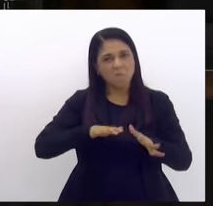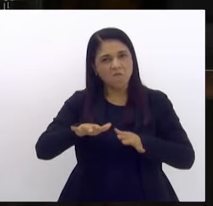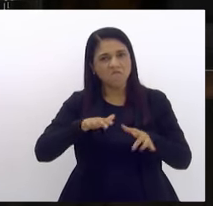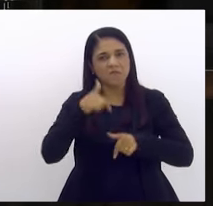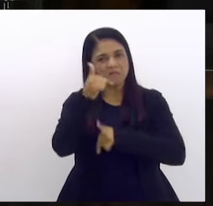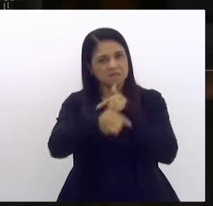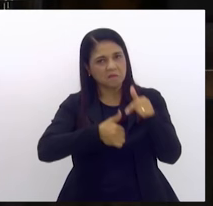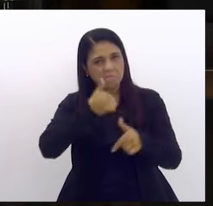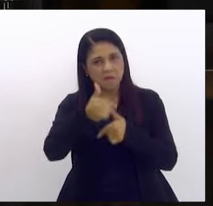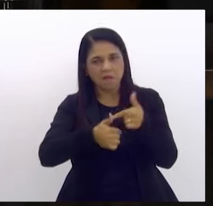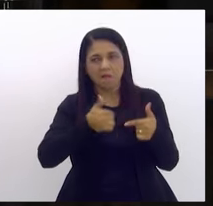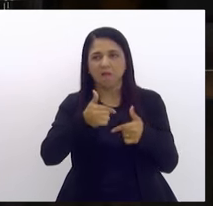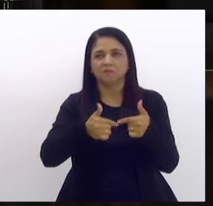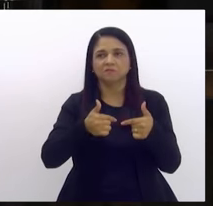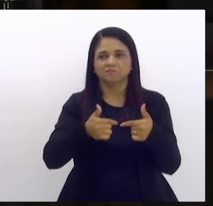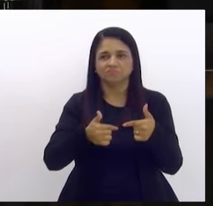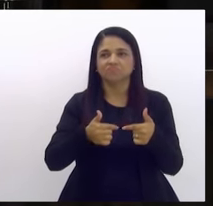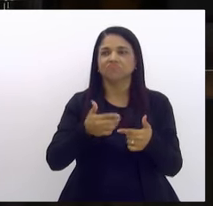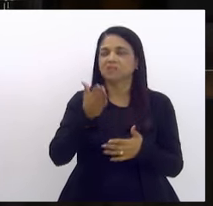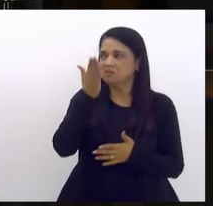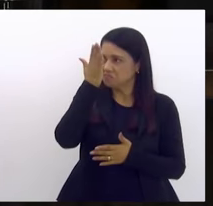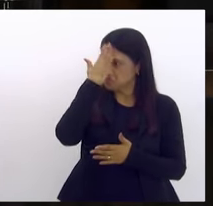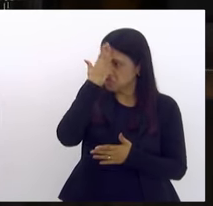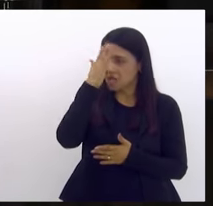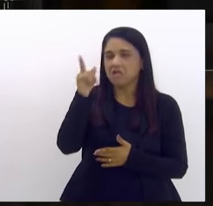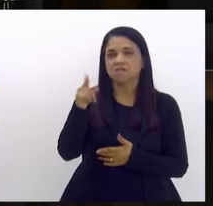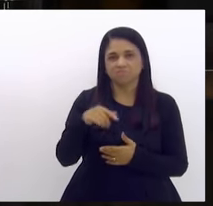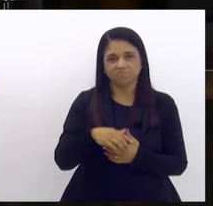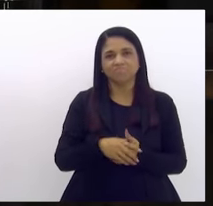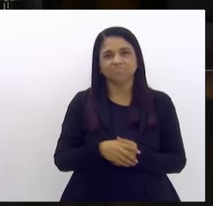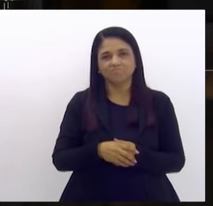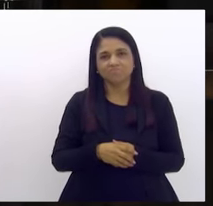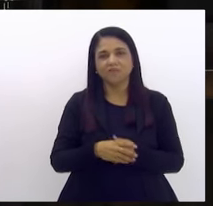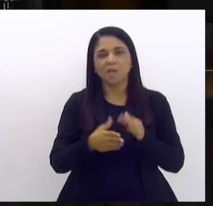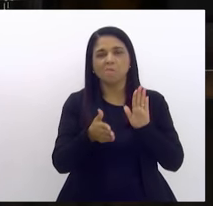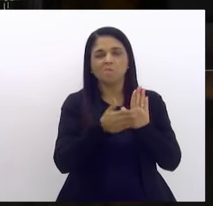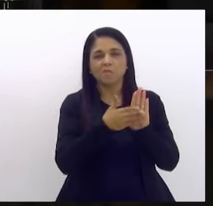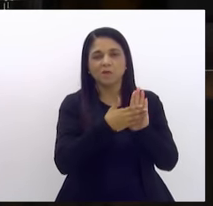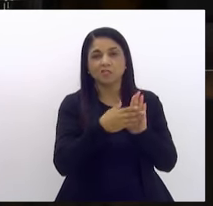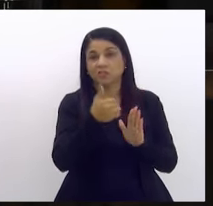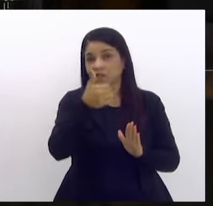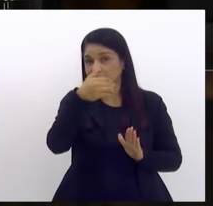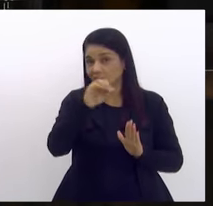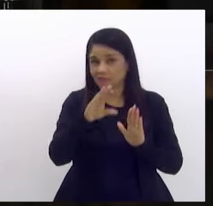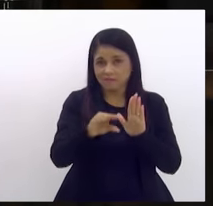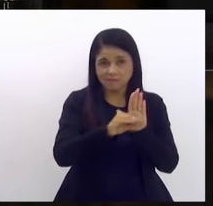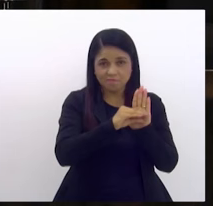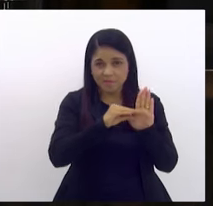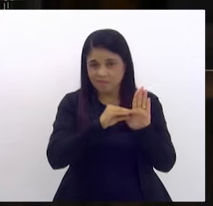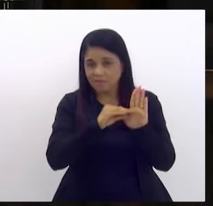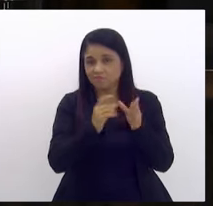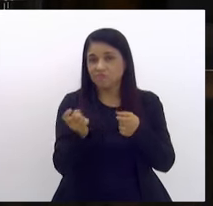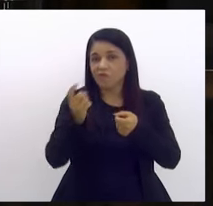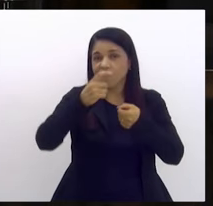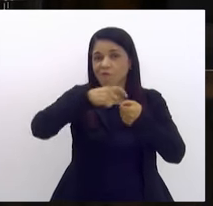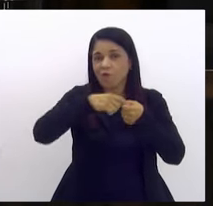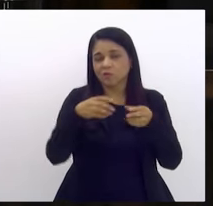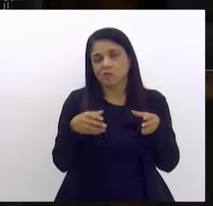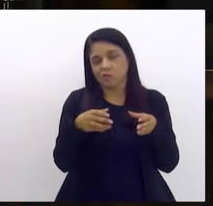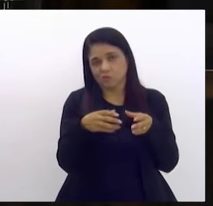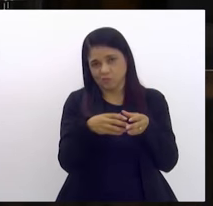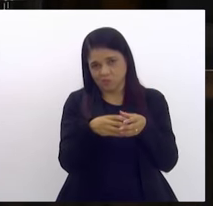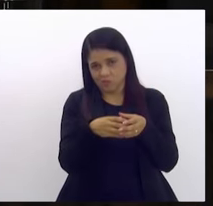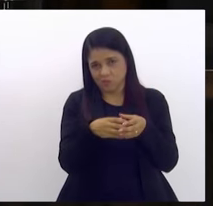trabalhos, e eu sei muito bem disso. A presente proposta recebeu 10 emendas e retorna às